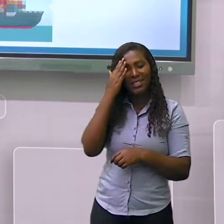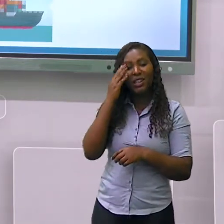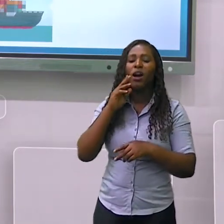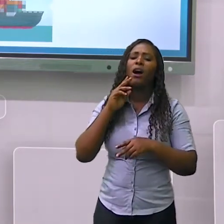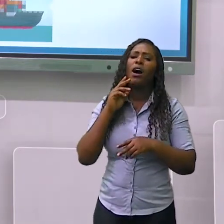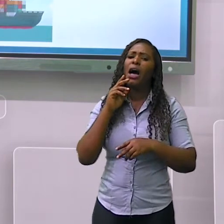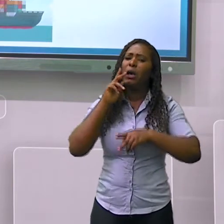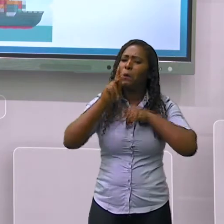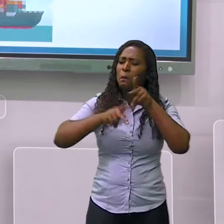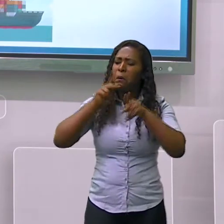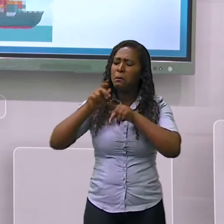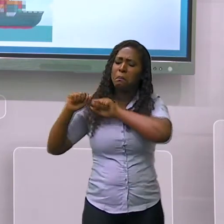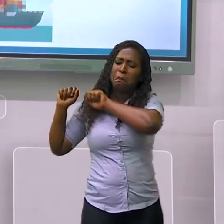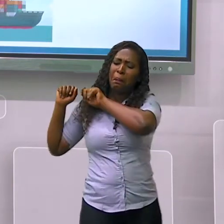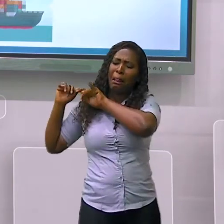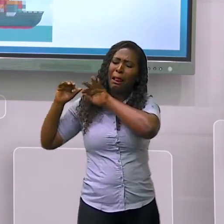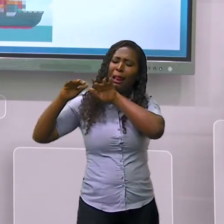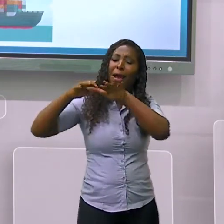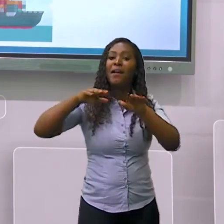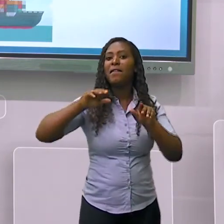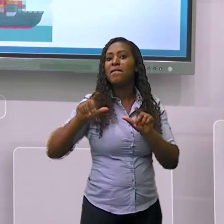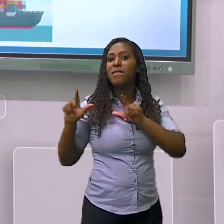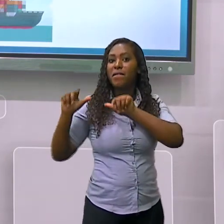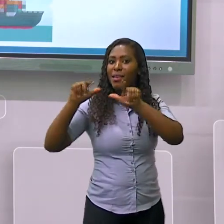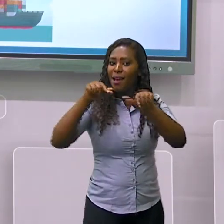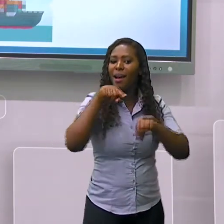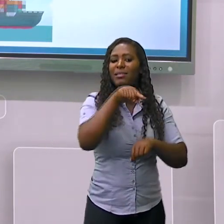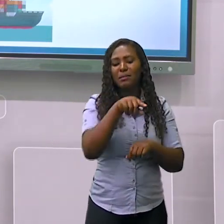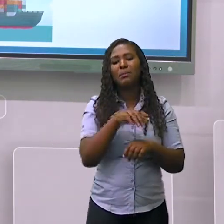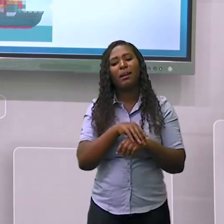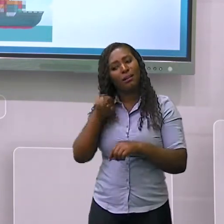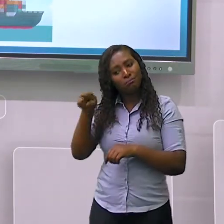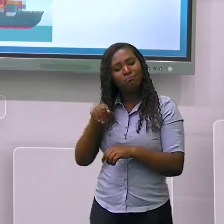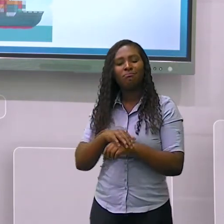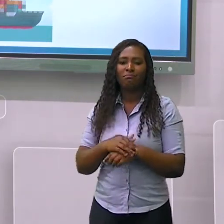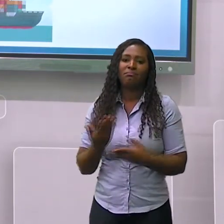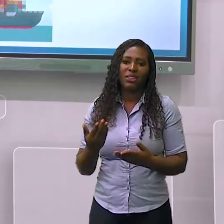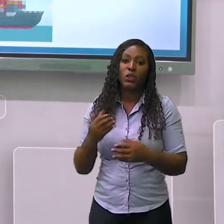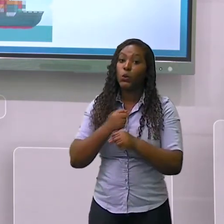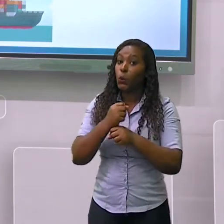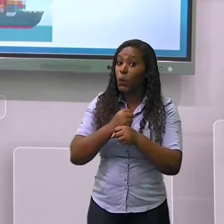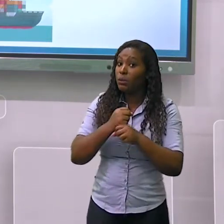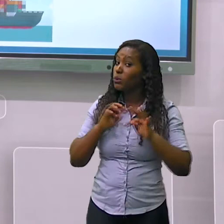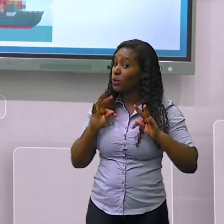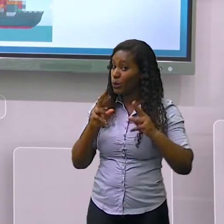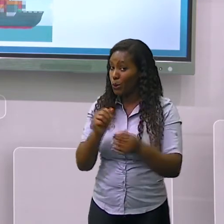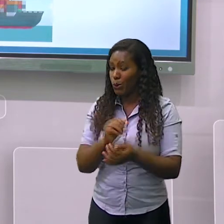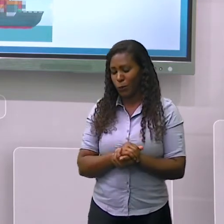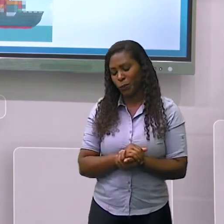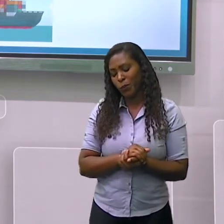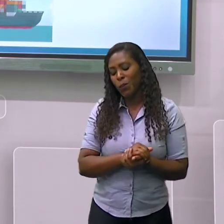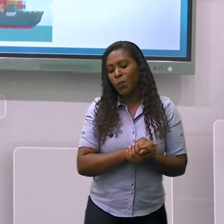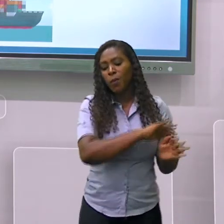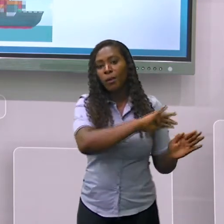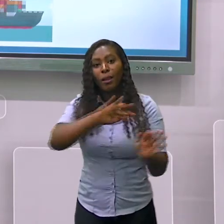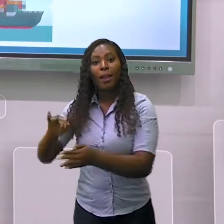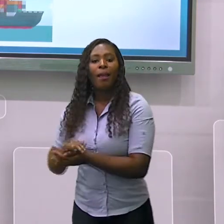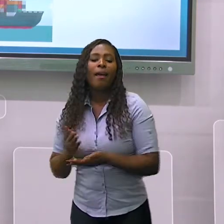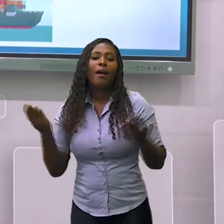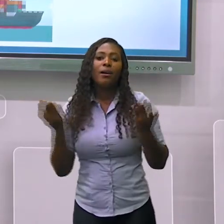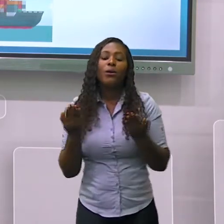Agora que já foram apresentadas as potencialidades e formas de uso dos mares